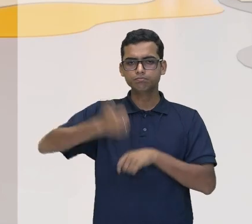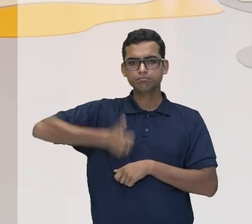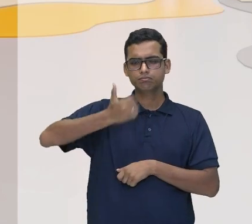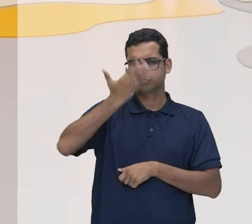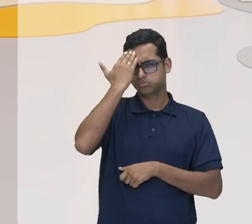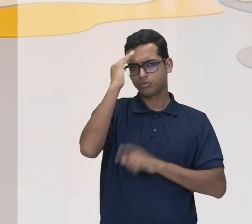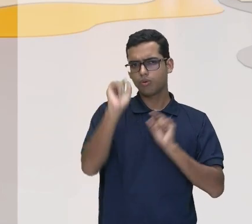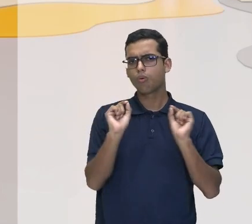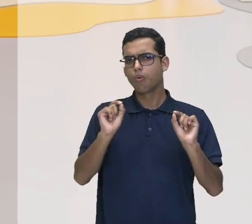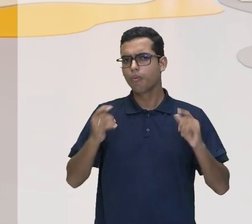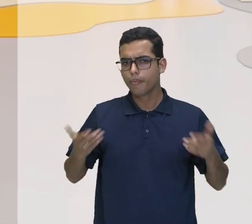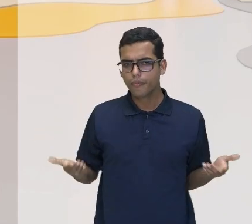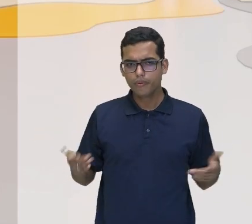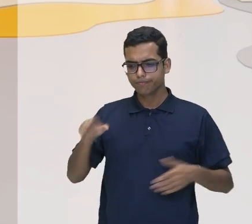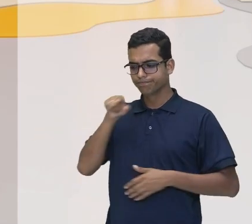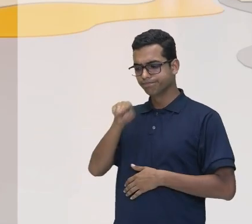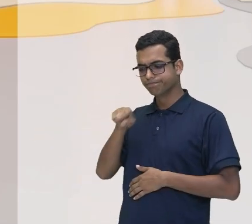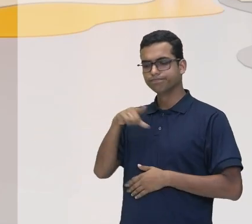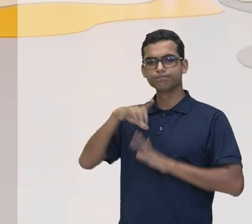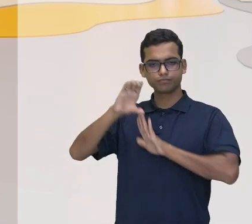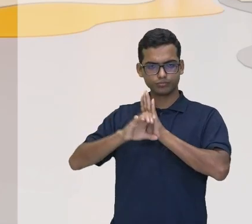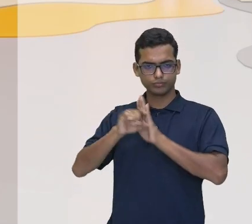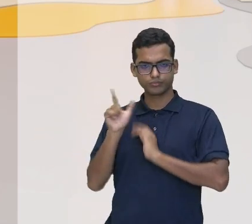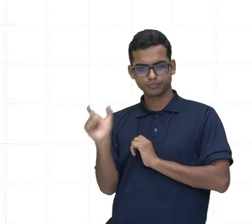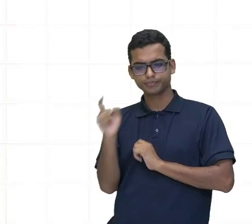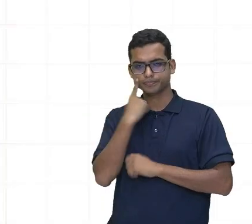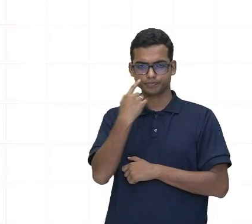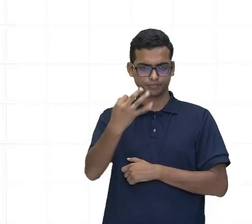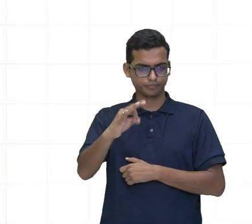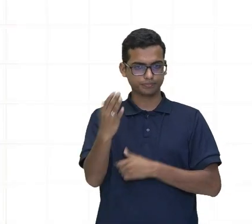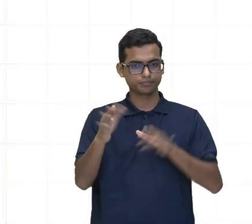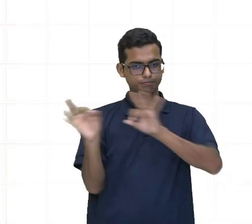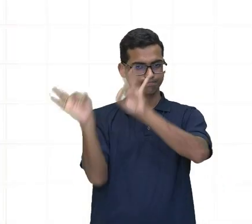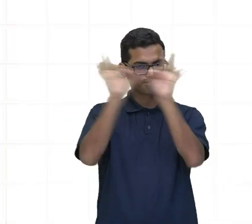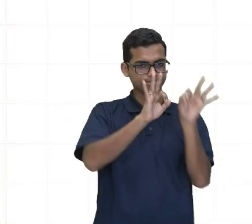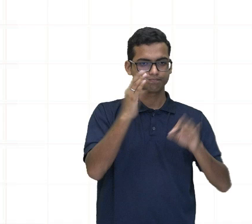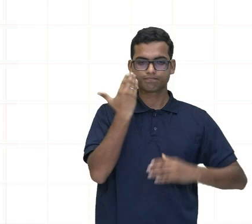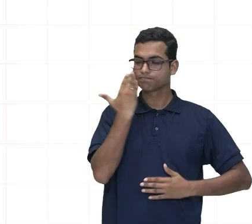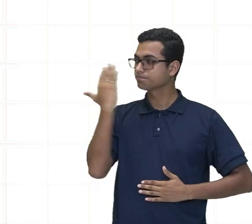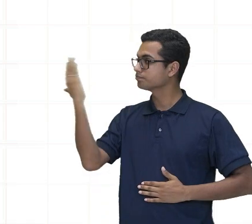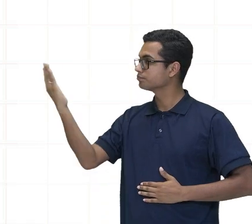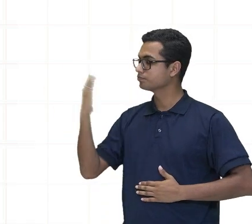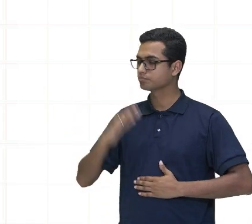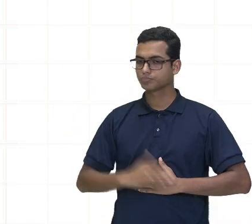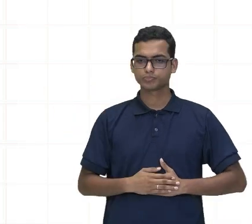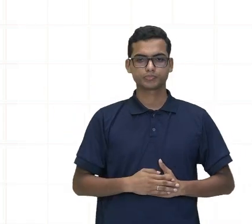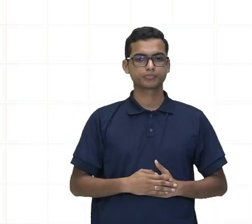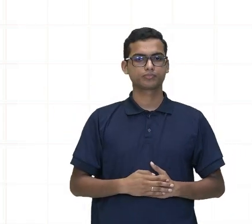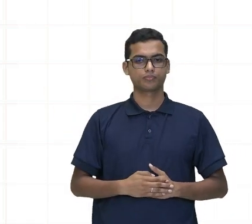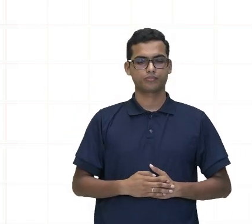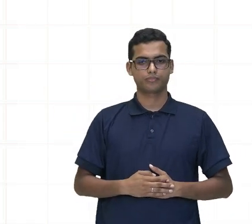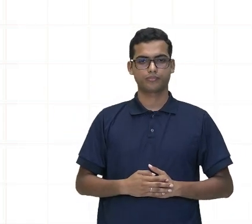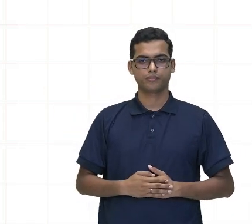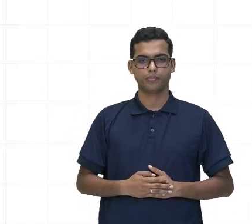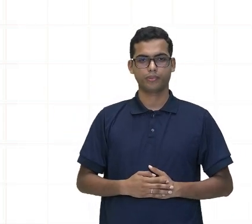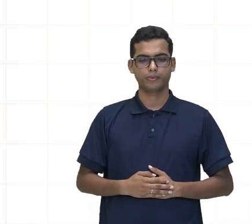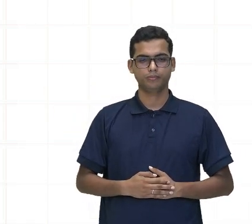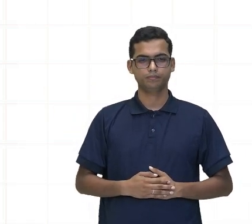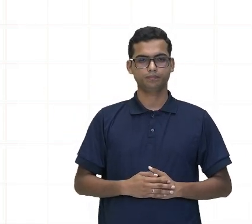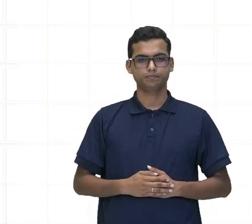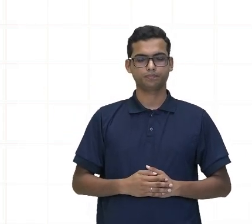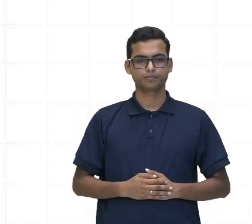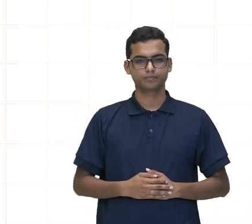o que foi o mercantilismo. Acompanhe aqui comigo. Bem, a gente pode considerar o